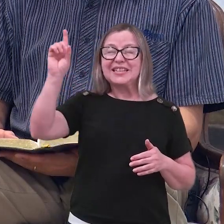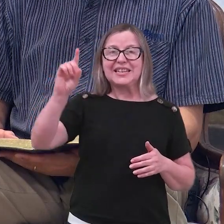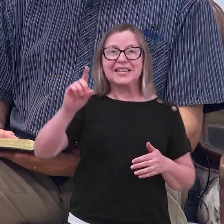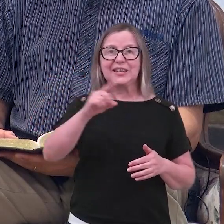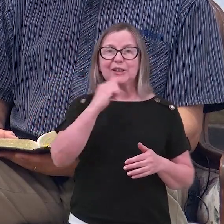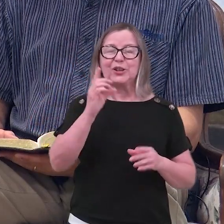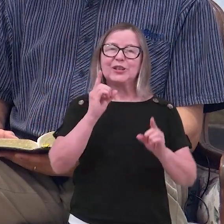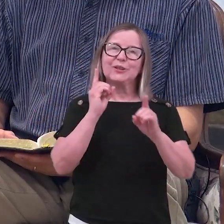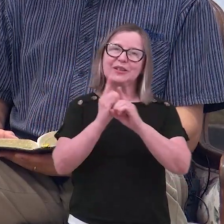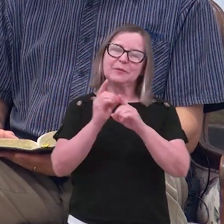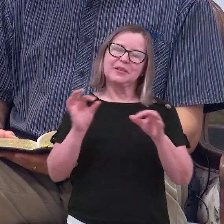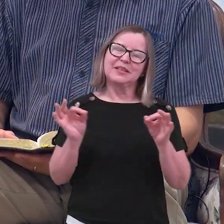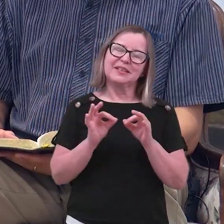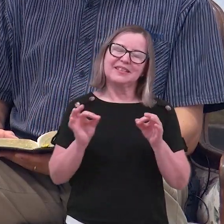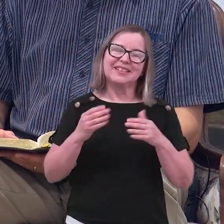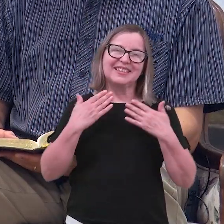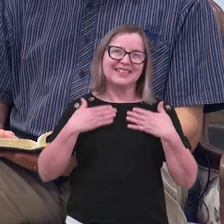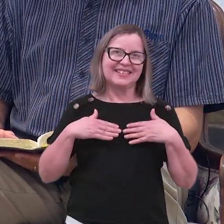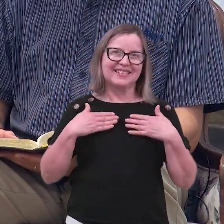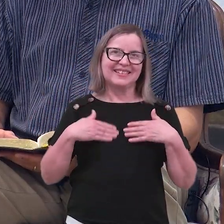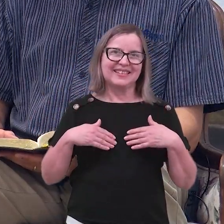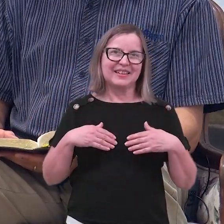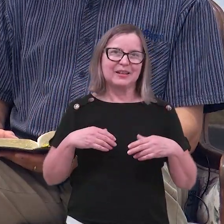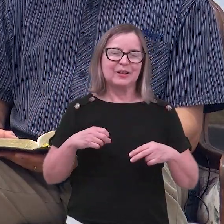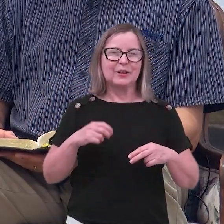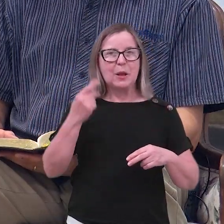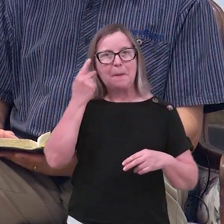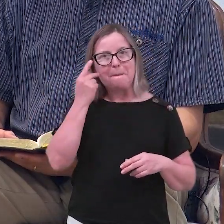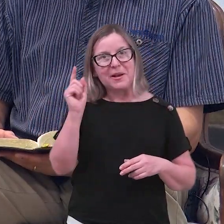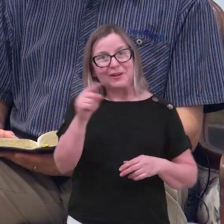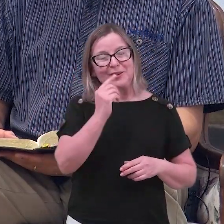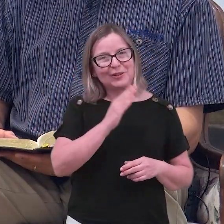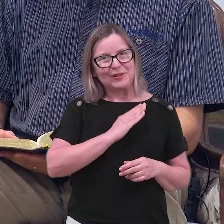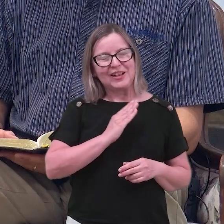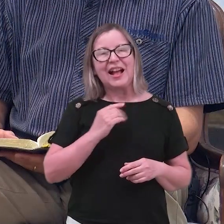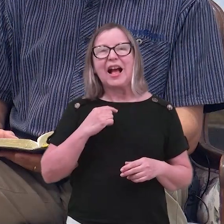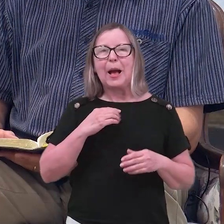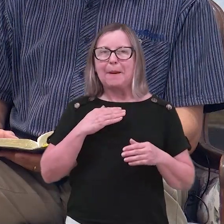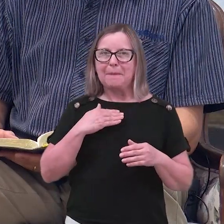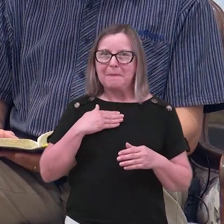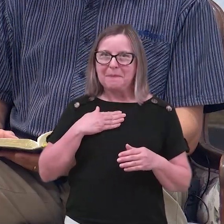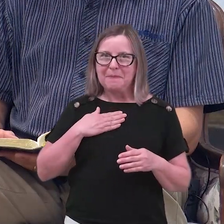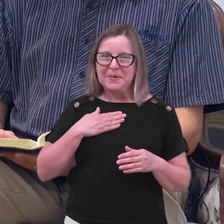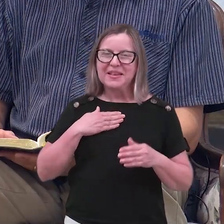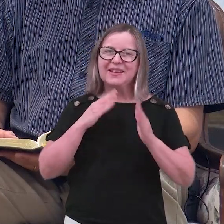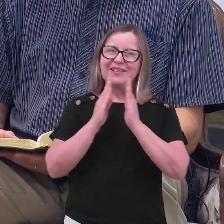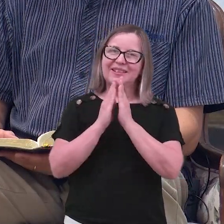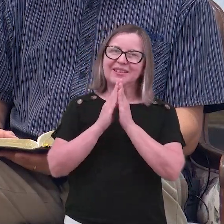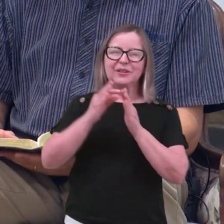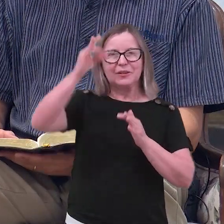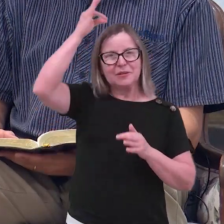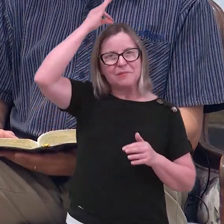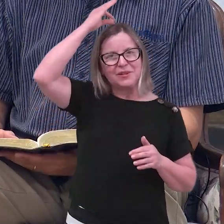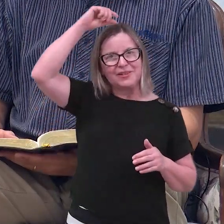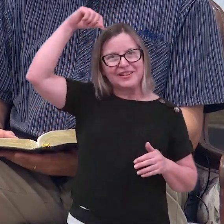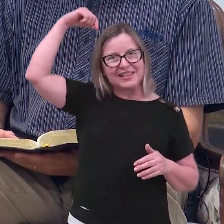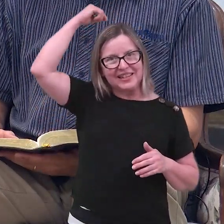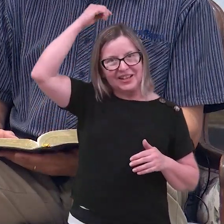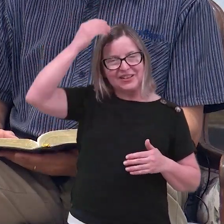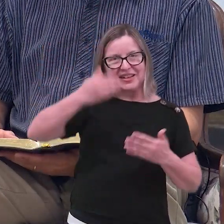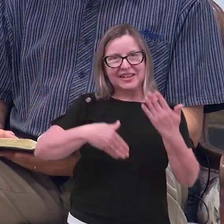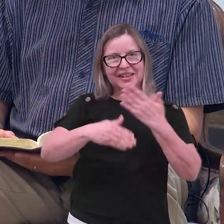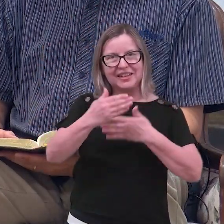a simplicidade e o descanso para o nosso coração. A minha oração é que o Espírito Santo de Deus, por meio